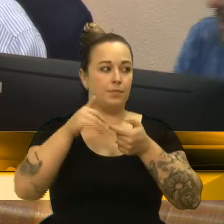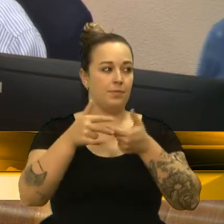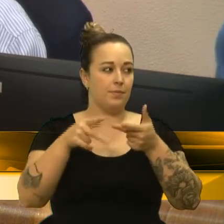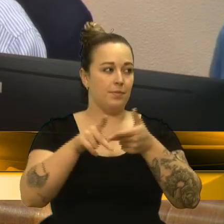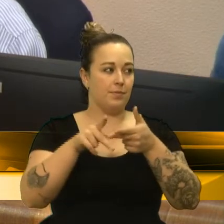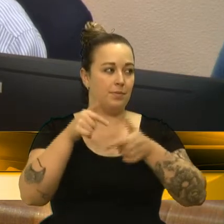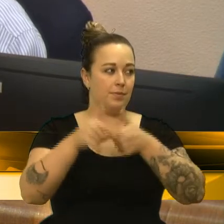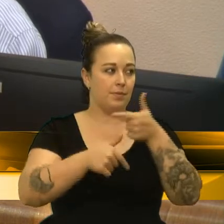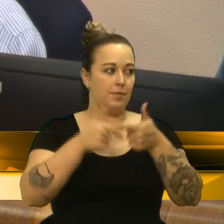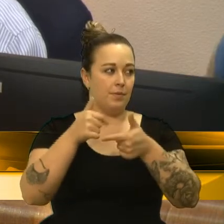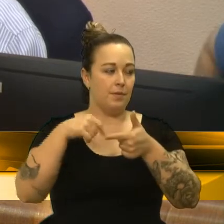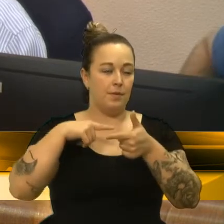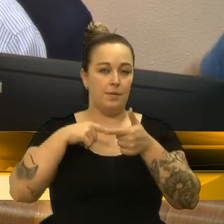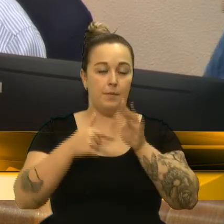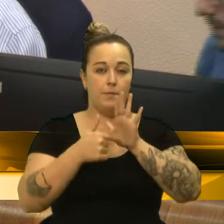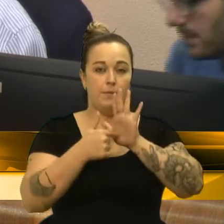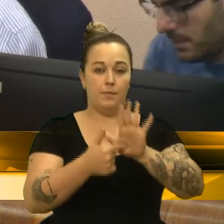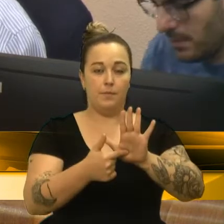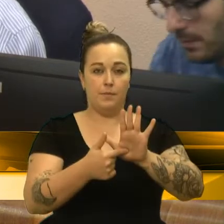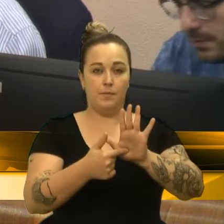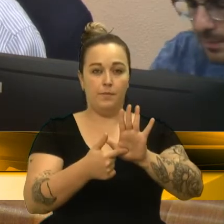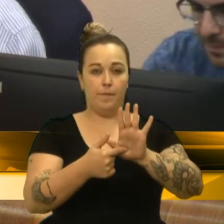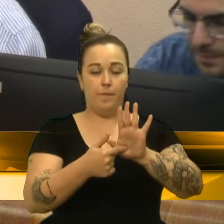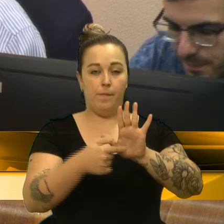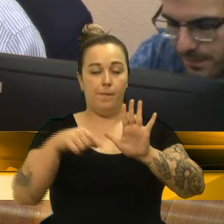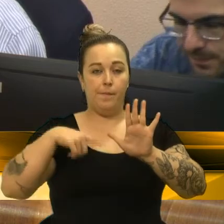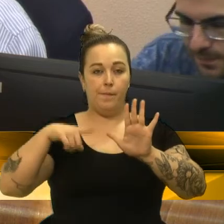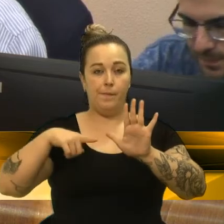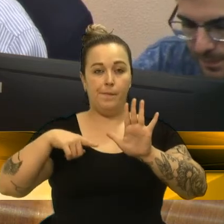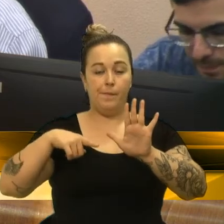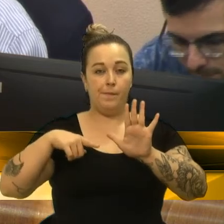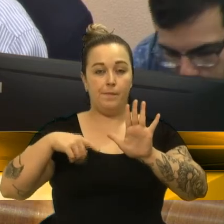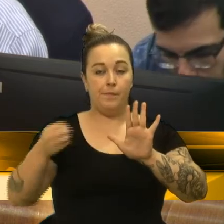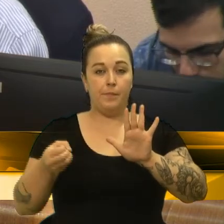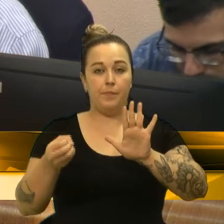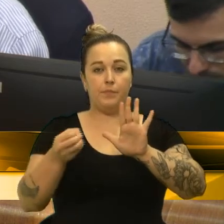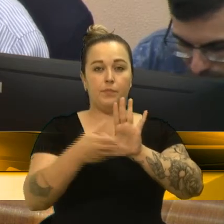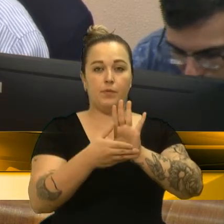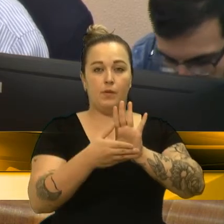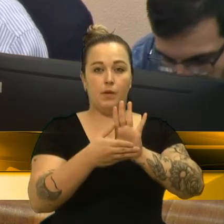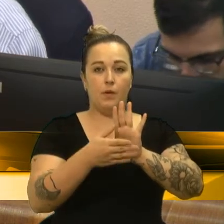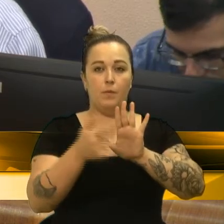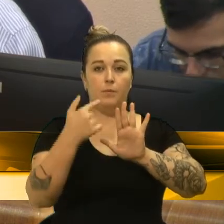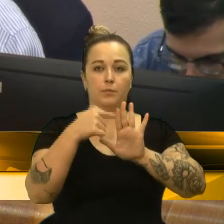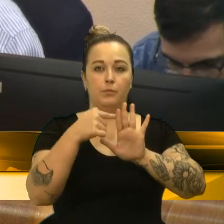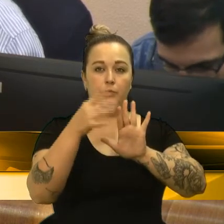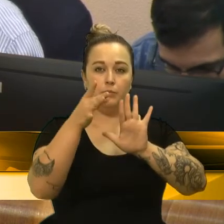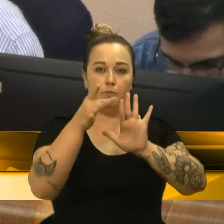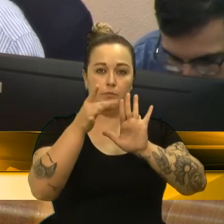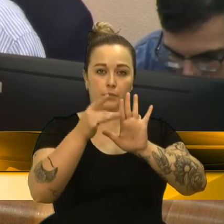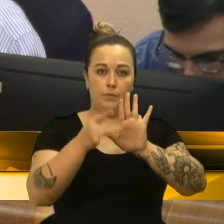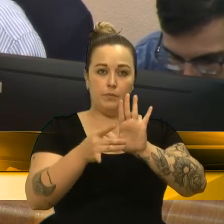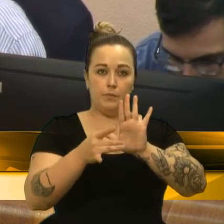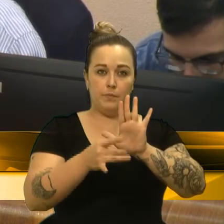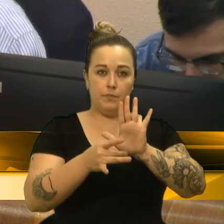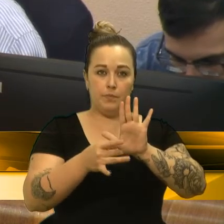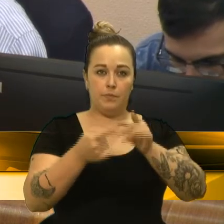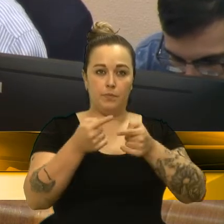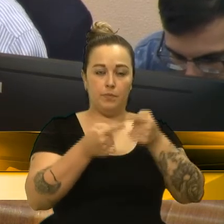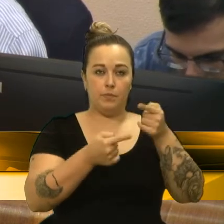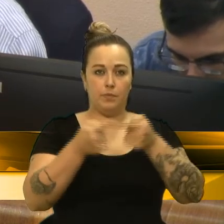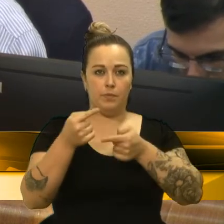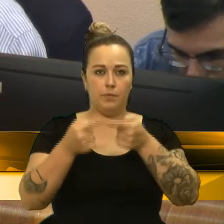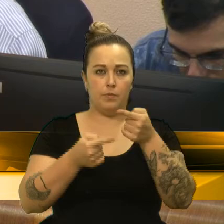se pautando aqui transcrição ou renovada menção, porque detalhadamente postos naquele campo de abordagem para que se